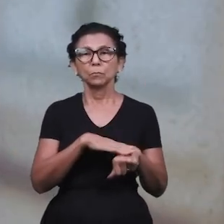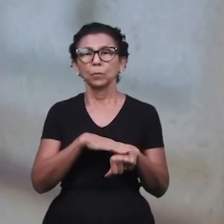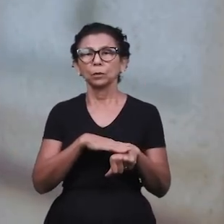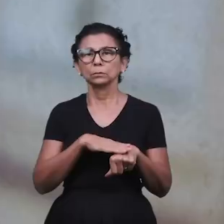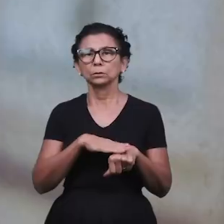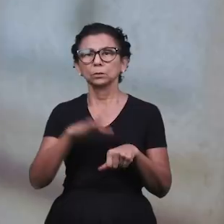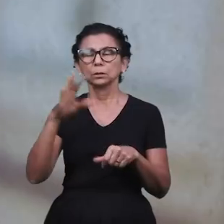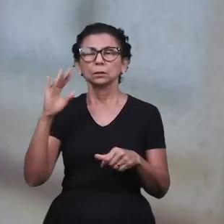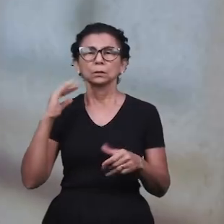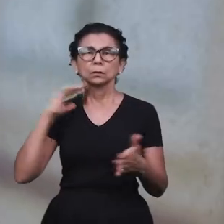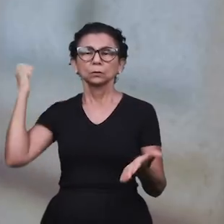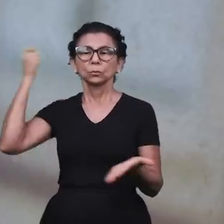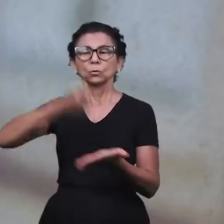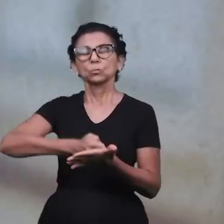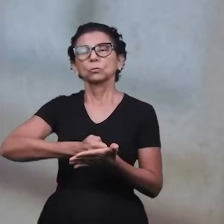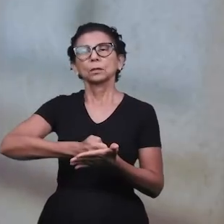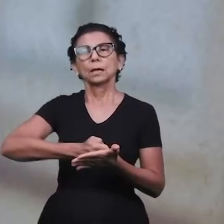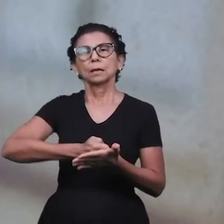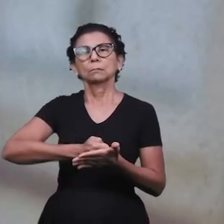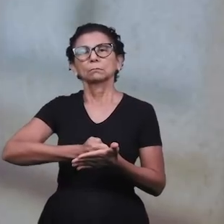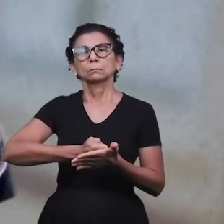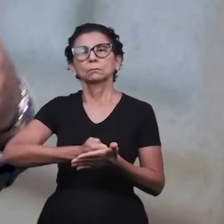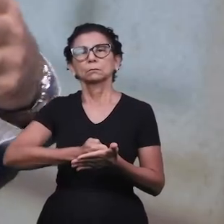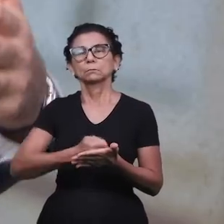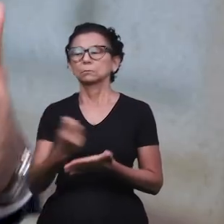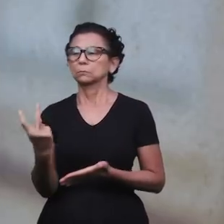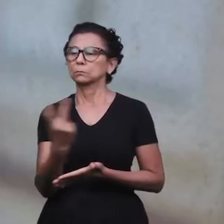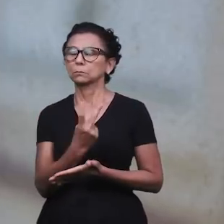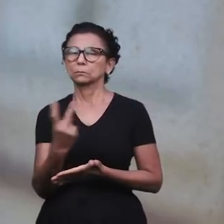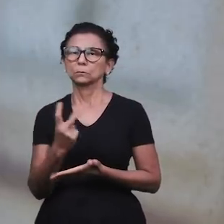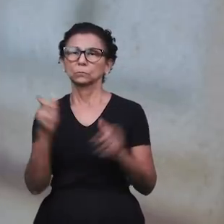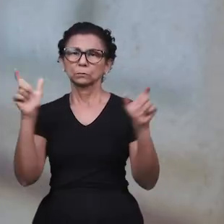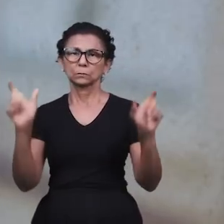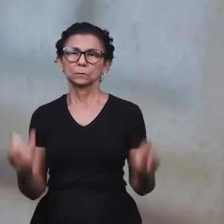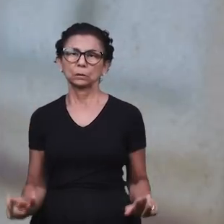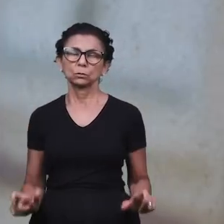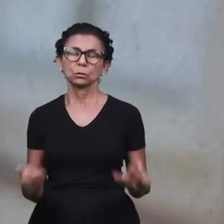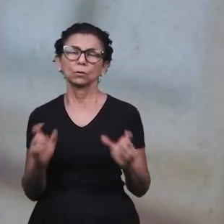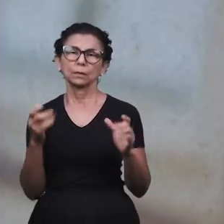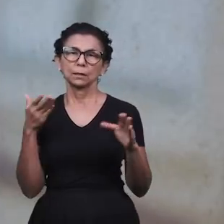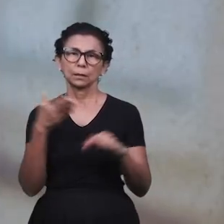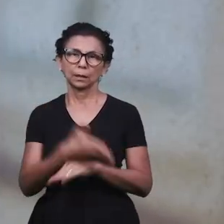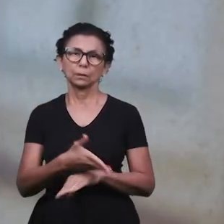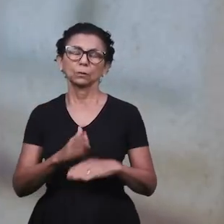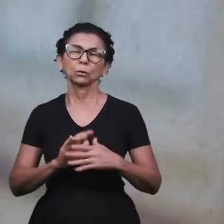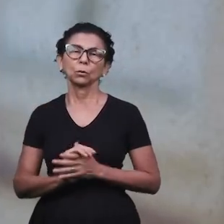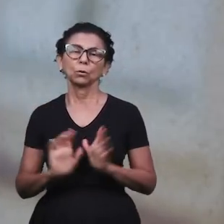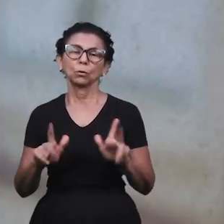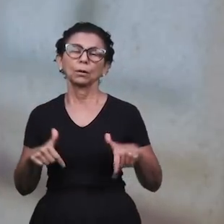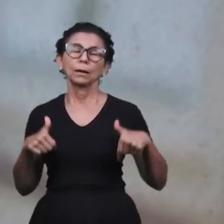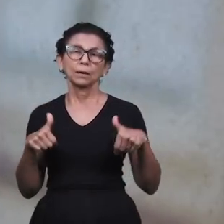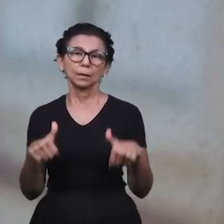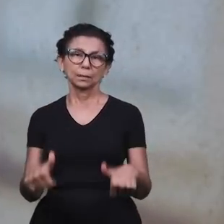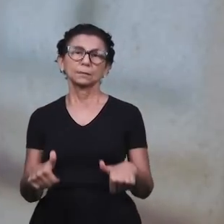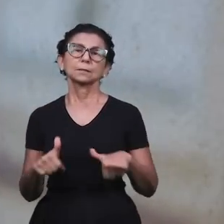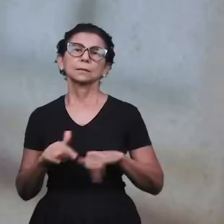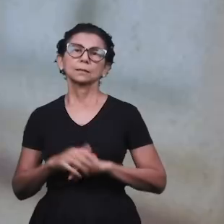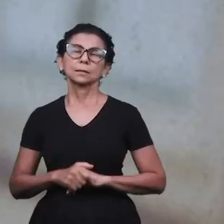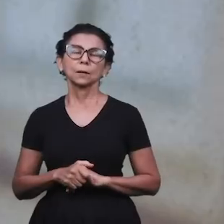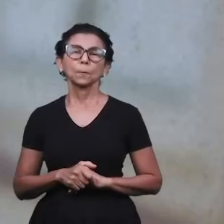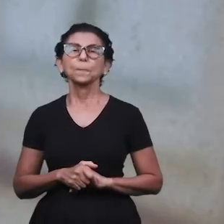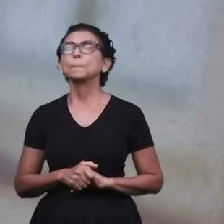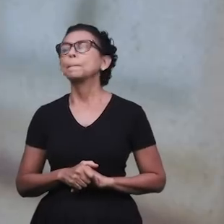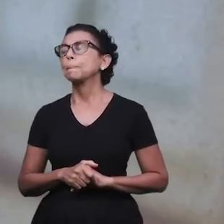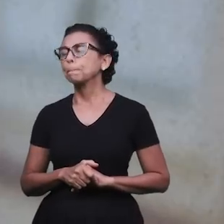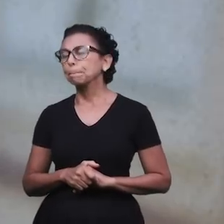de direito apenas, que não precisa ouvir as partes, que os documentos que já estão no processo já são suficientes para que ele